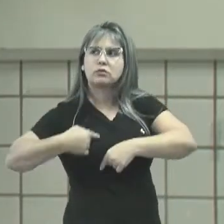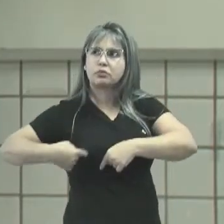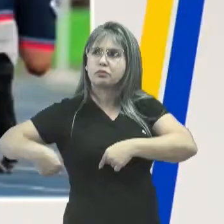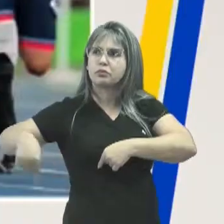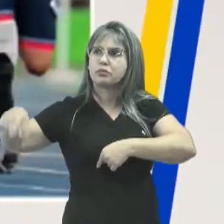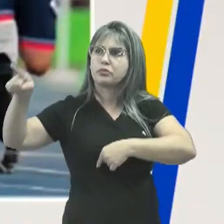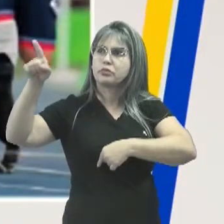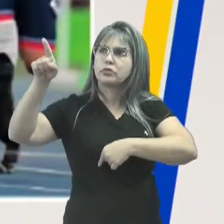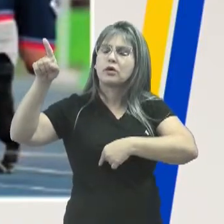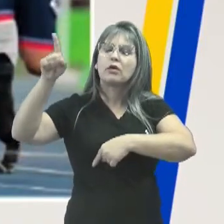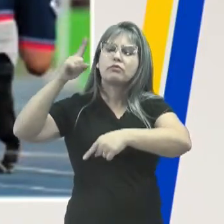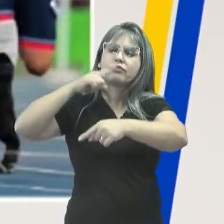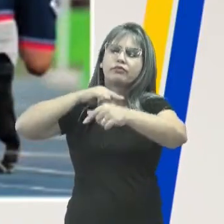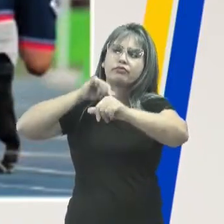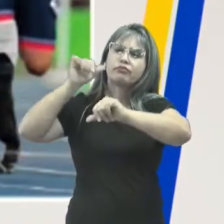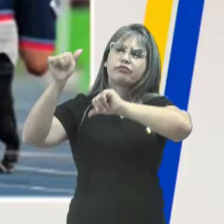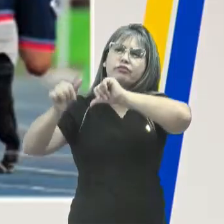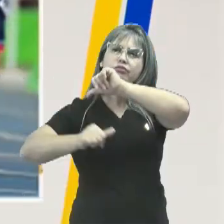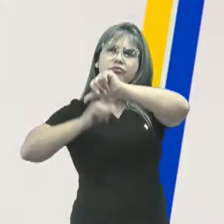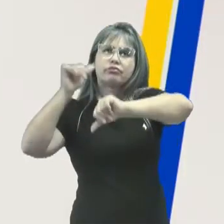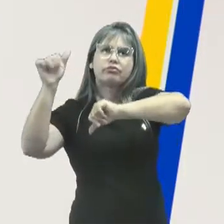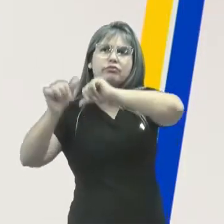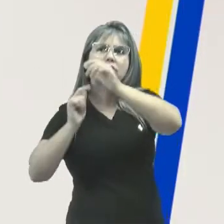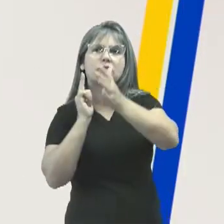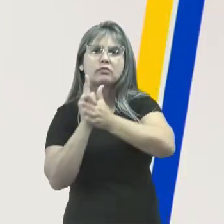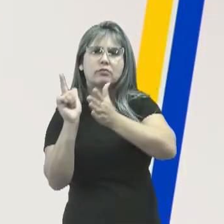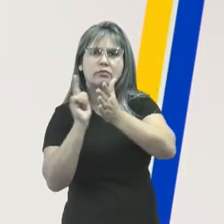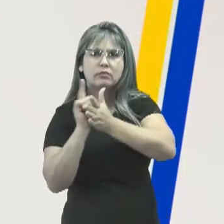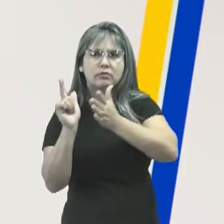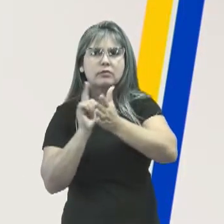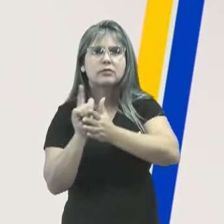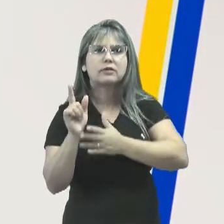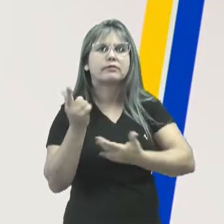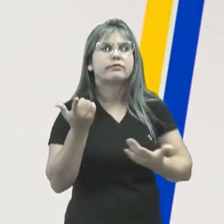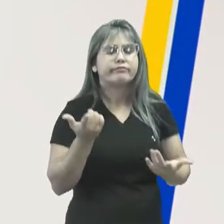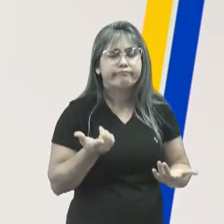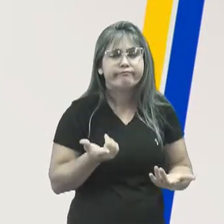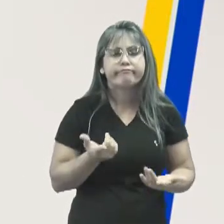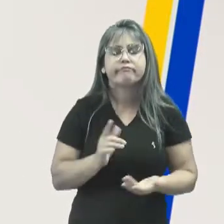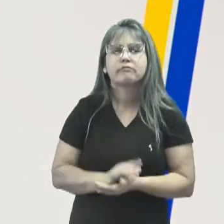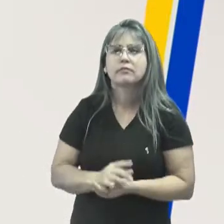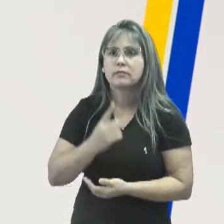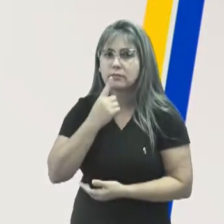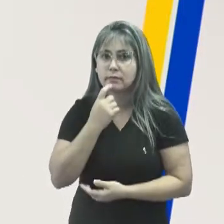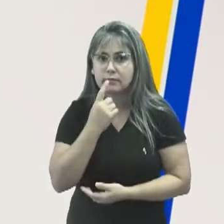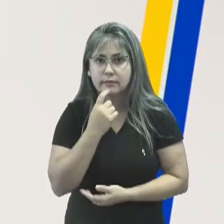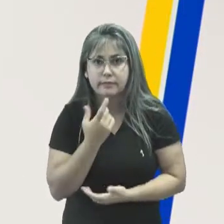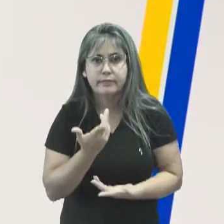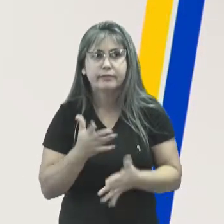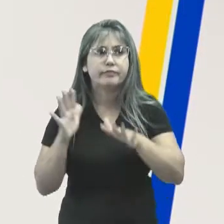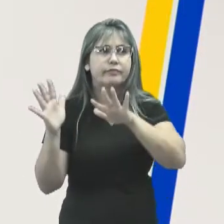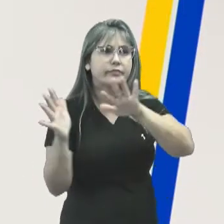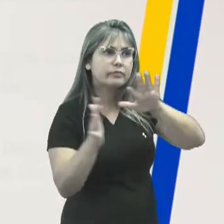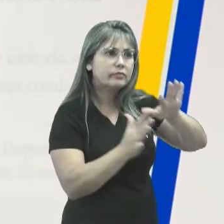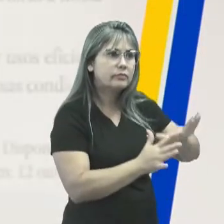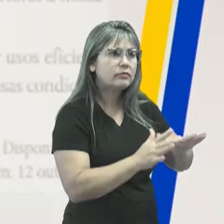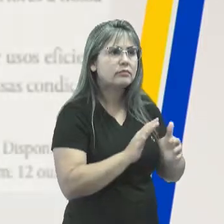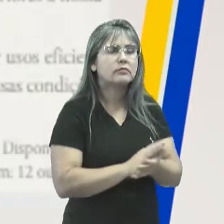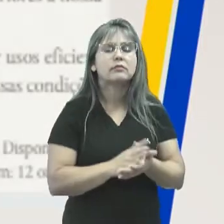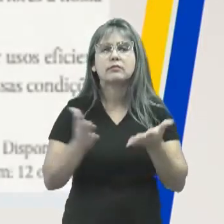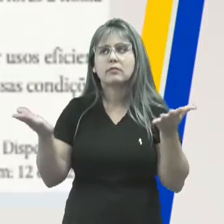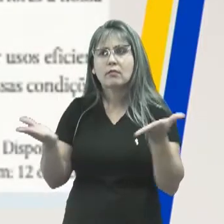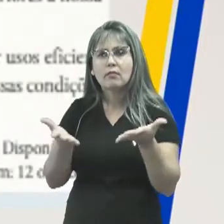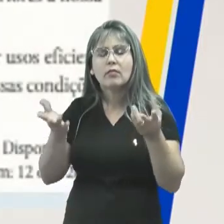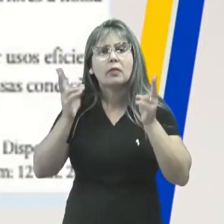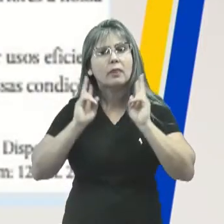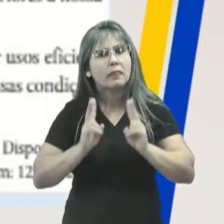utilizando próteses para poder competir. E aí, na nossa 18ª aula, pessoal, parte 2, a gente